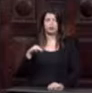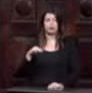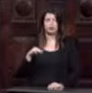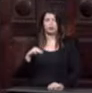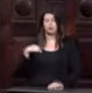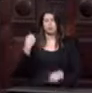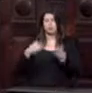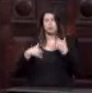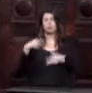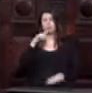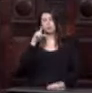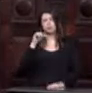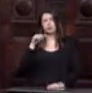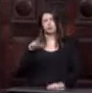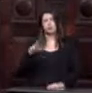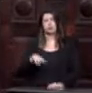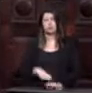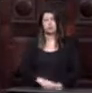Teixeira.